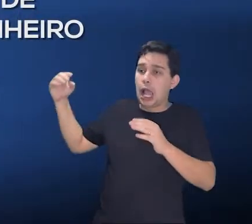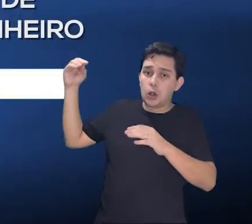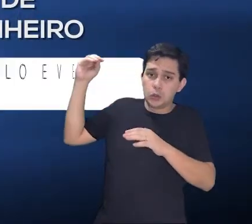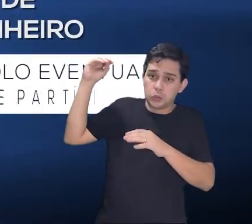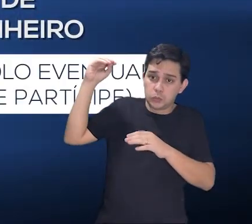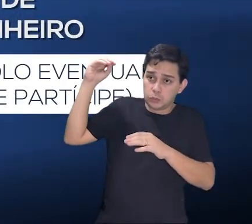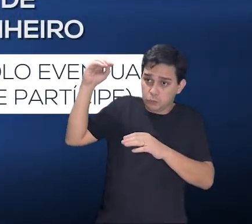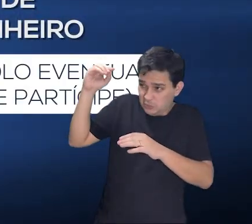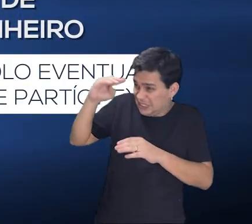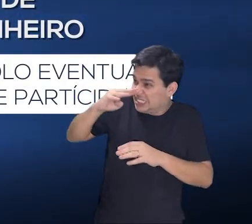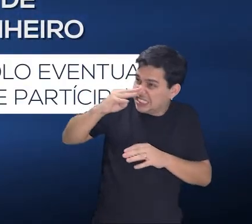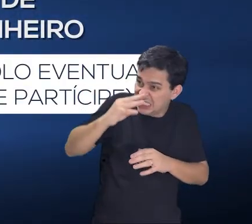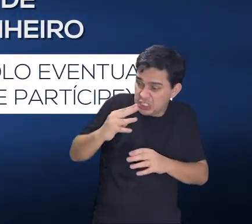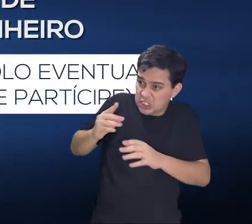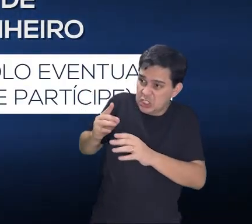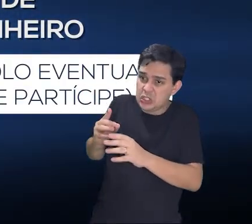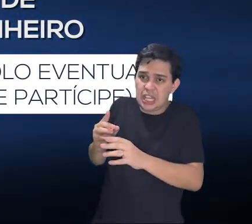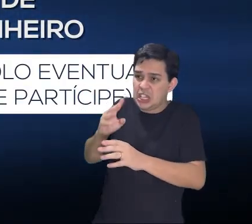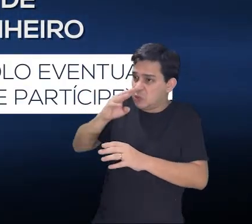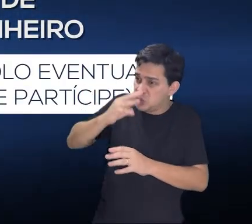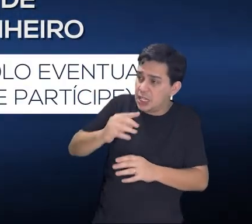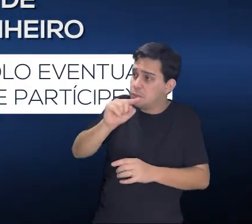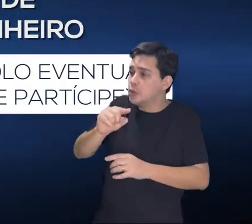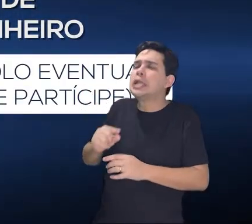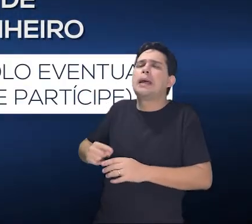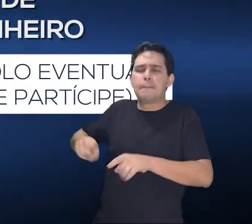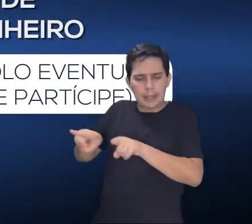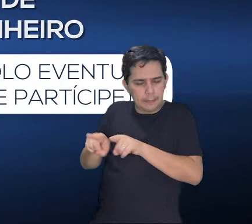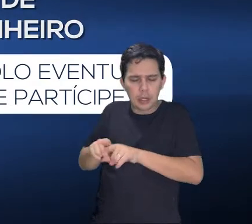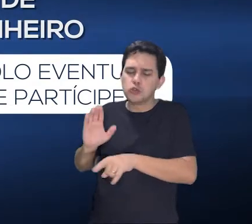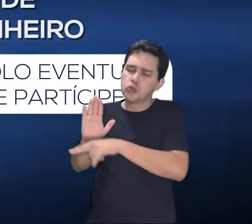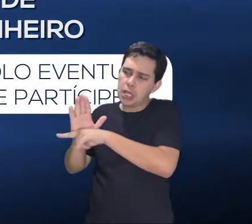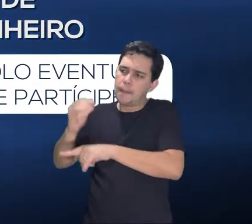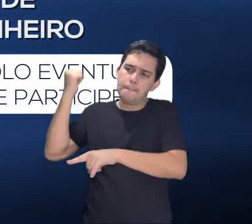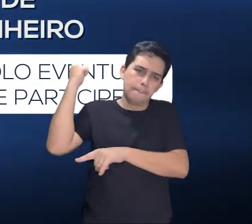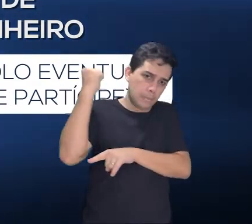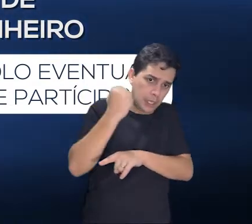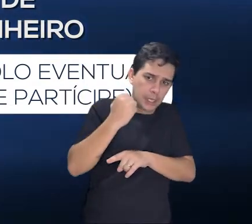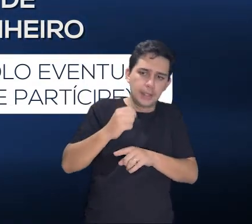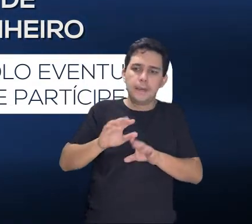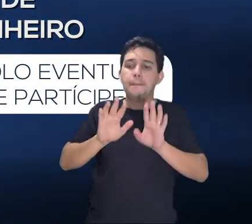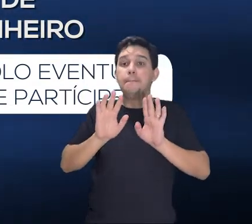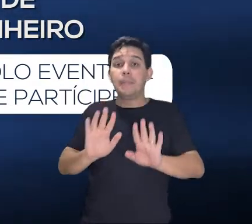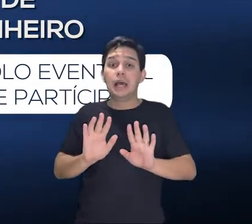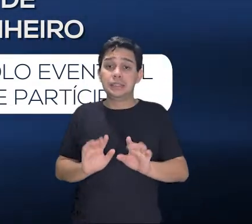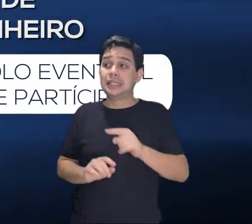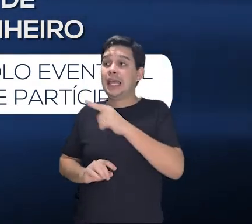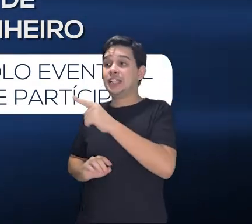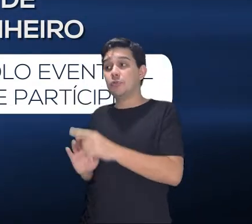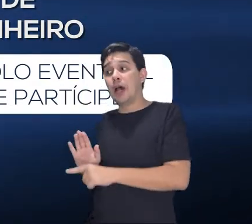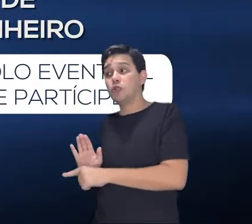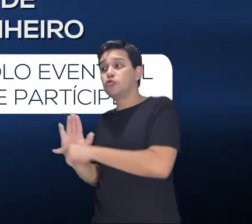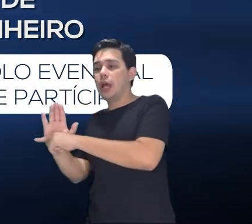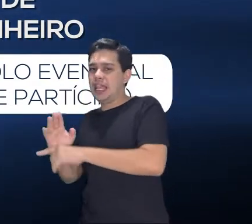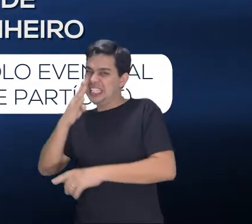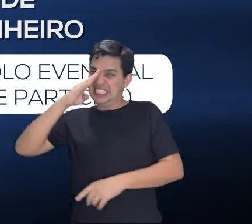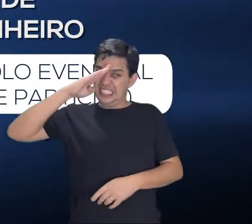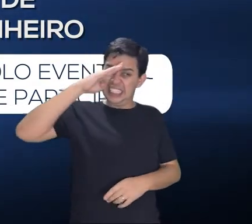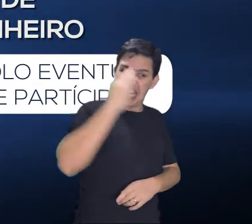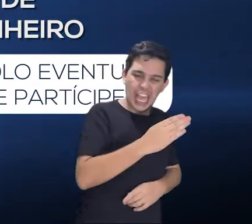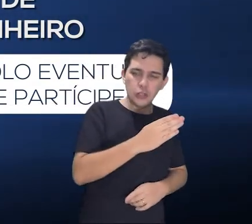foi denunciada pelo homicídio, dolo eventual, mas na condição de partícipe, por ela